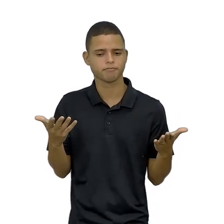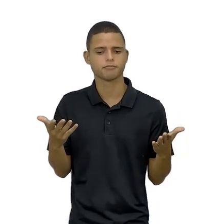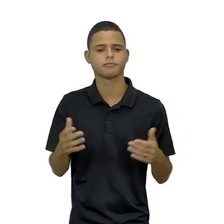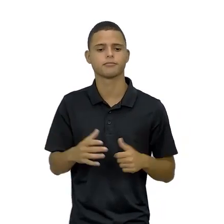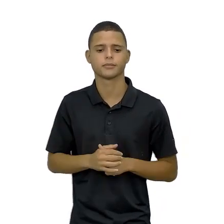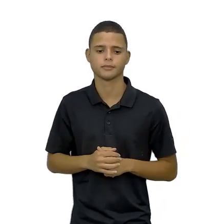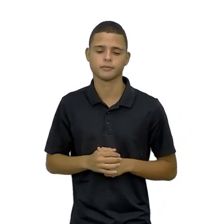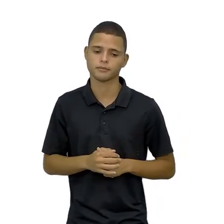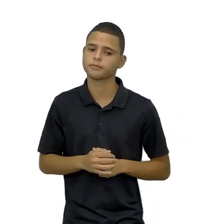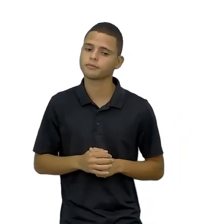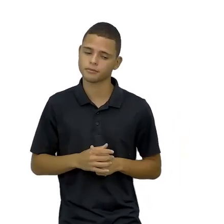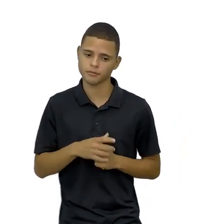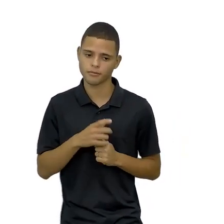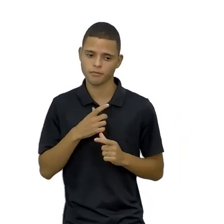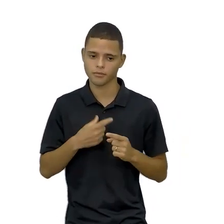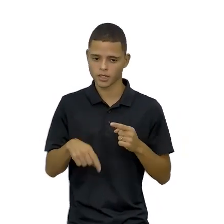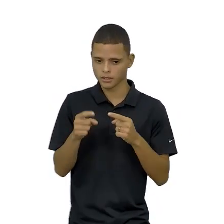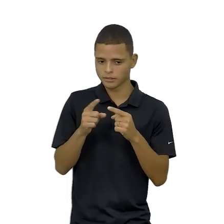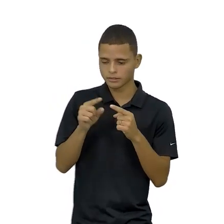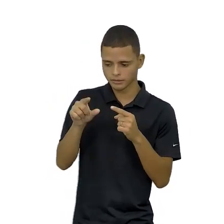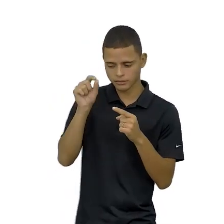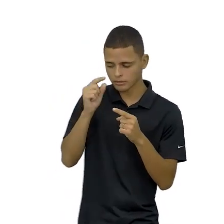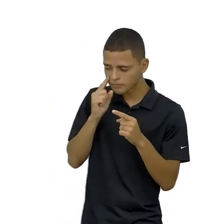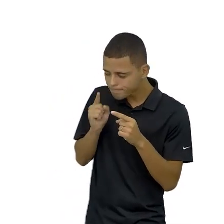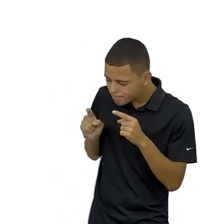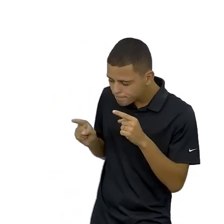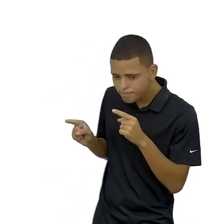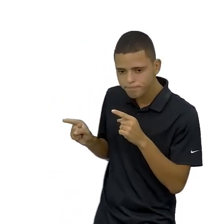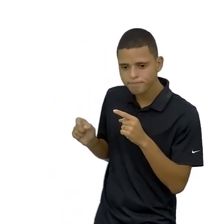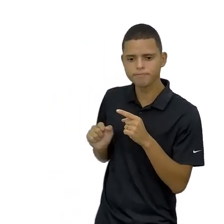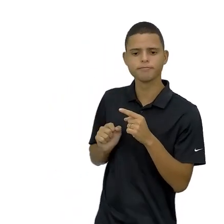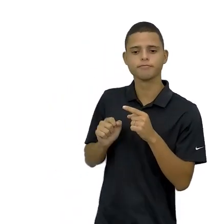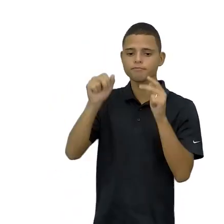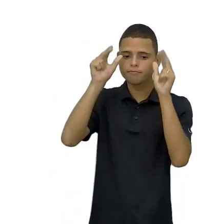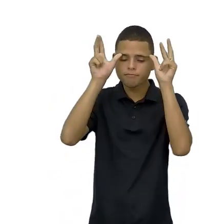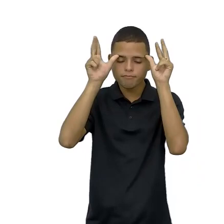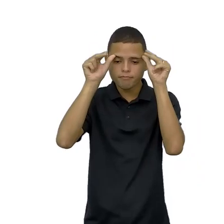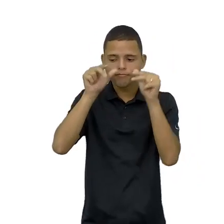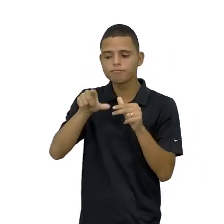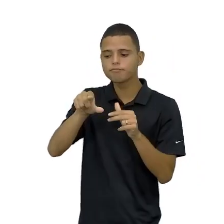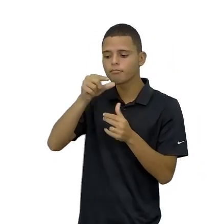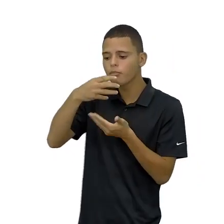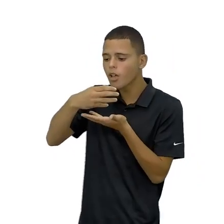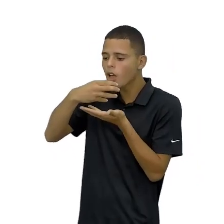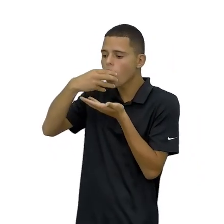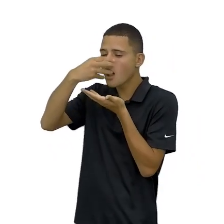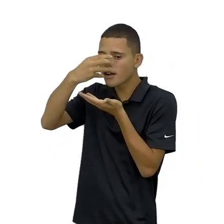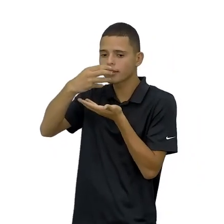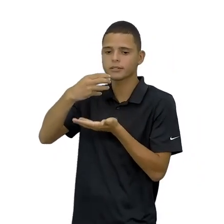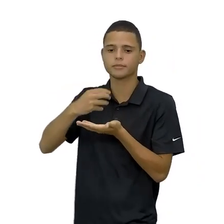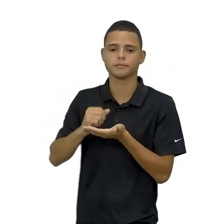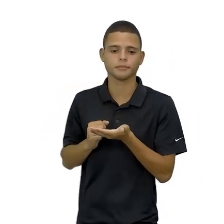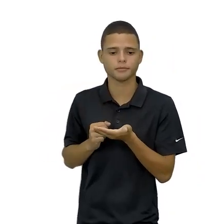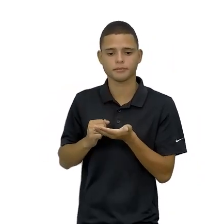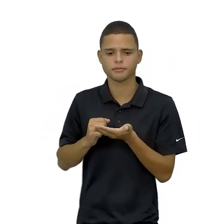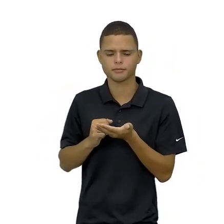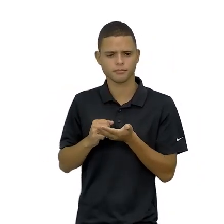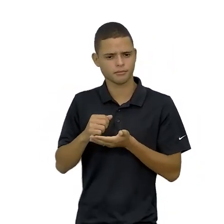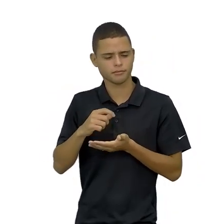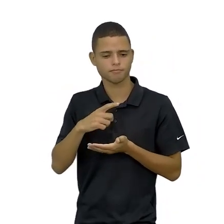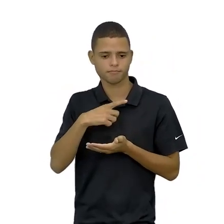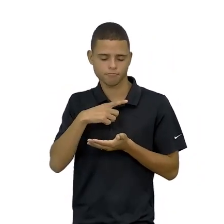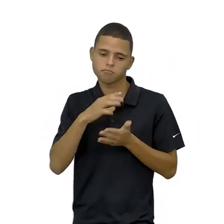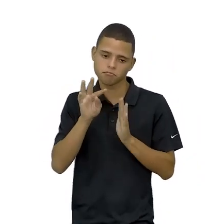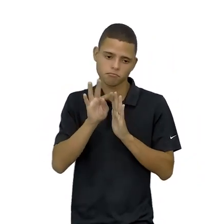Bem, vejam. Primeira alternativa: o coelhinho escolhe maçãs para a merenda. Isso está no